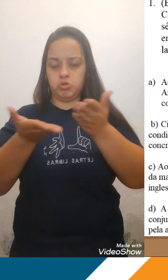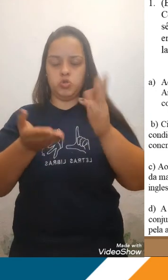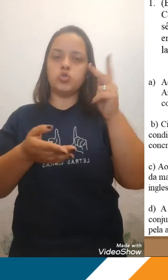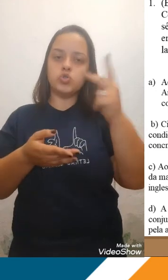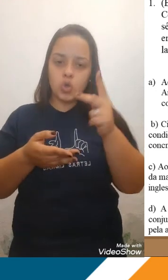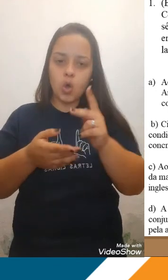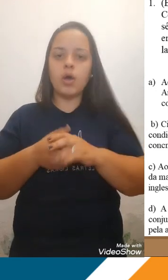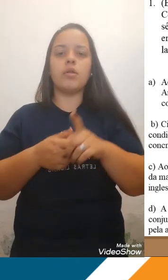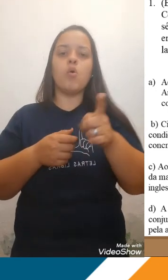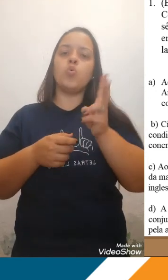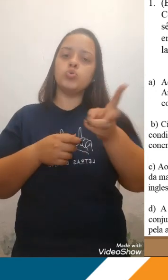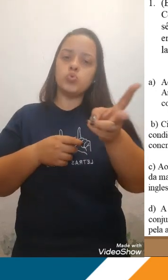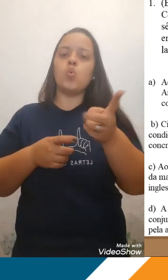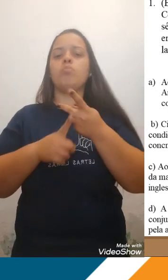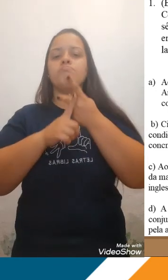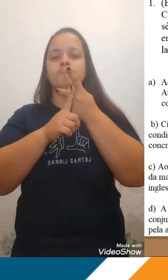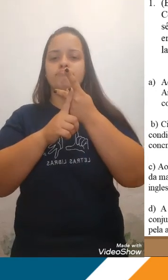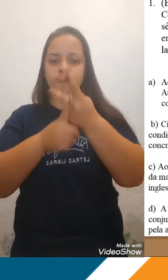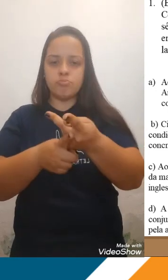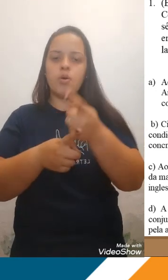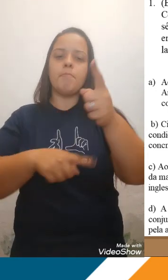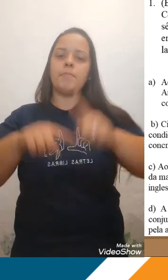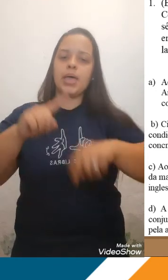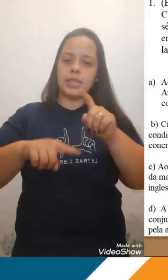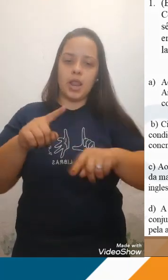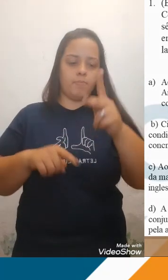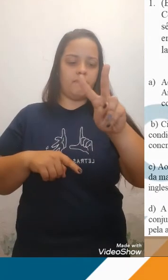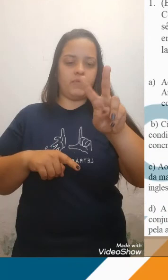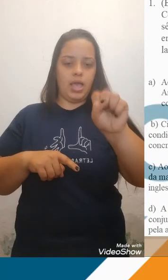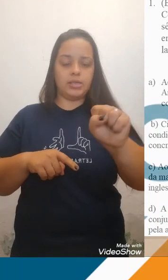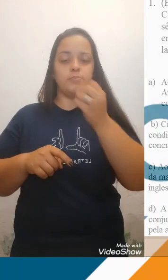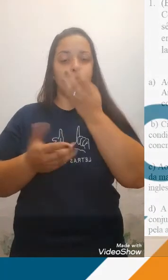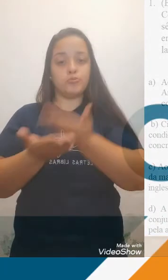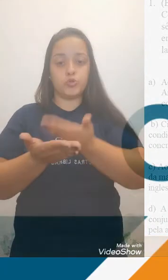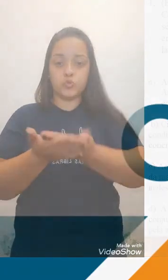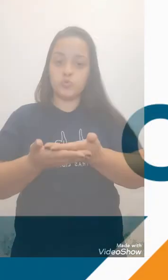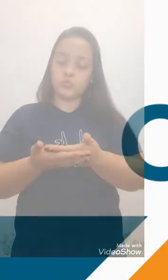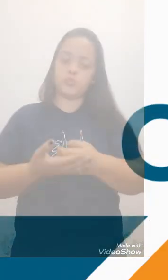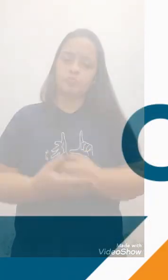esclarecimentos. Continuem acompanhando os próximos materiais do PVS e bons estudos!